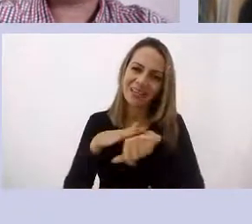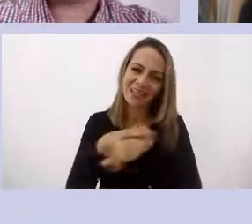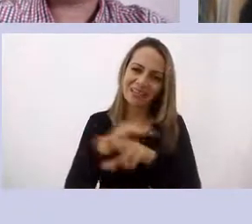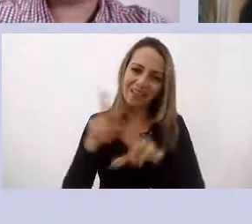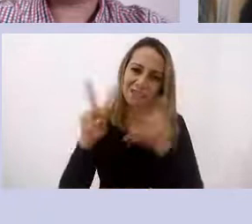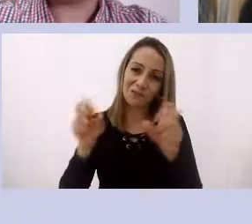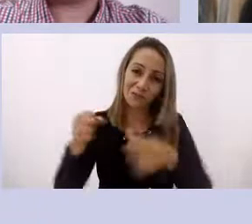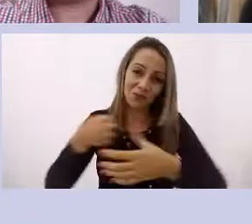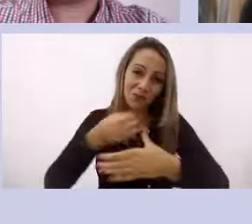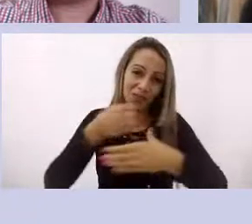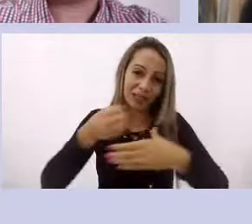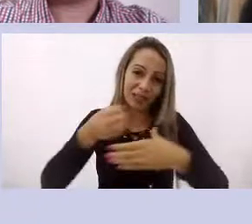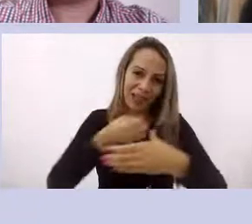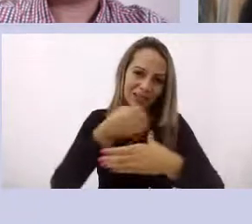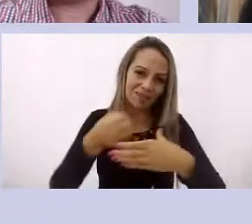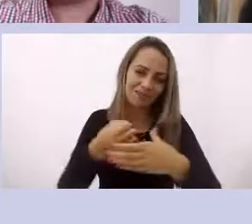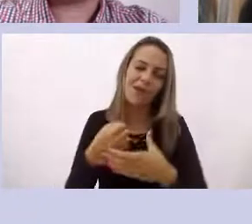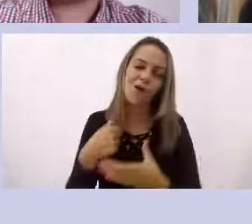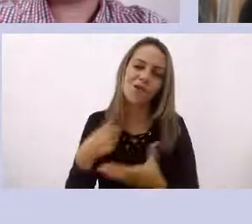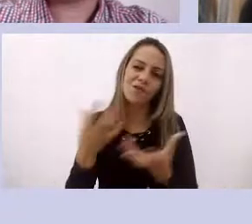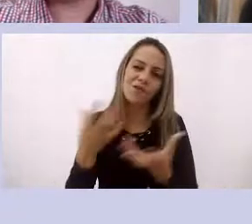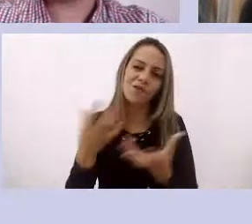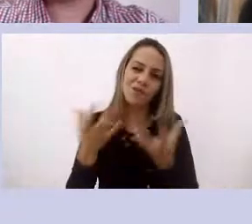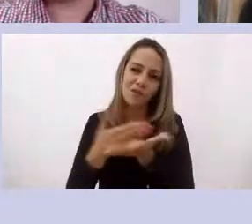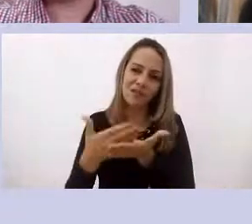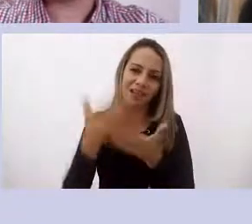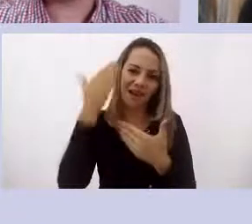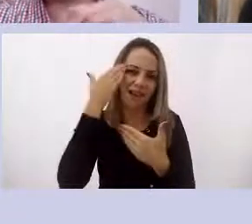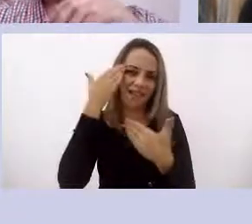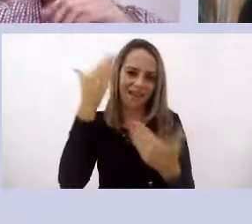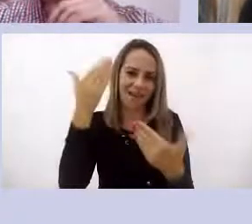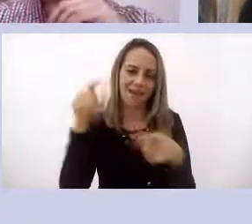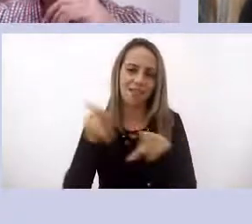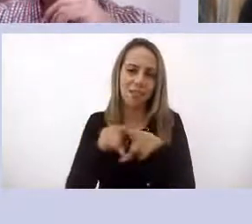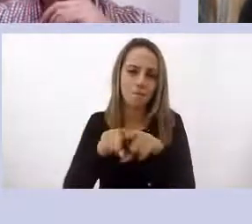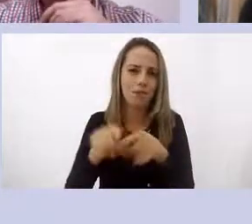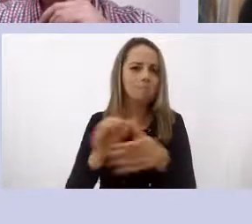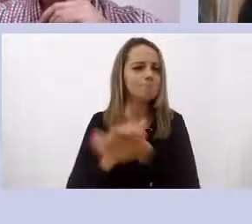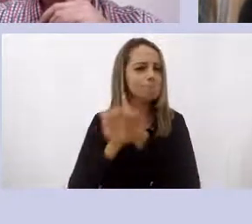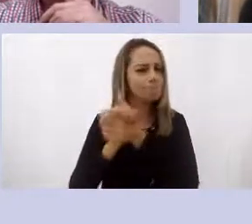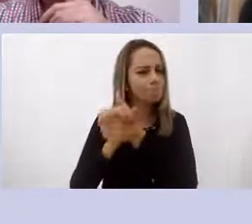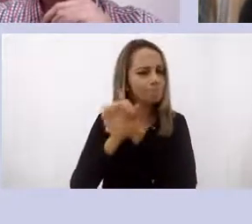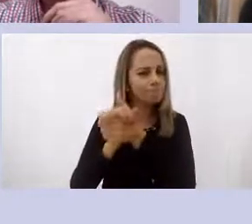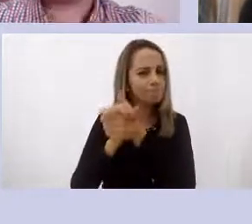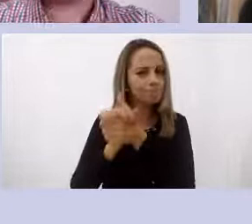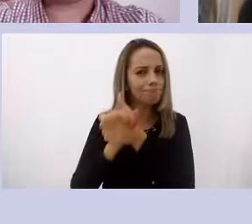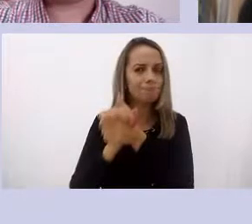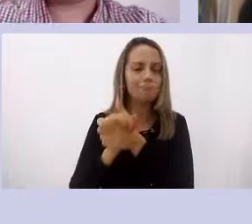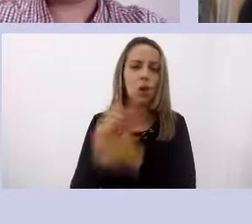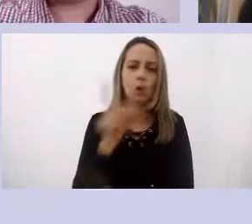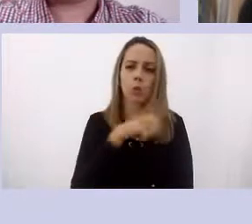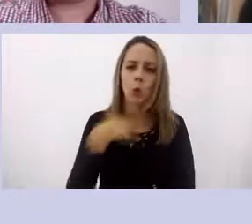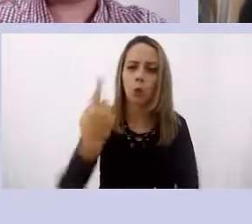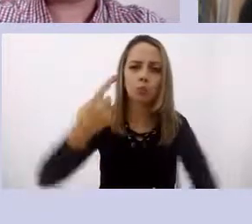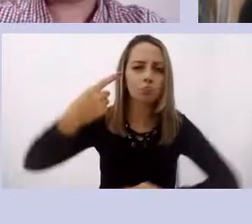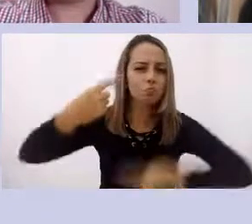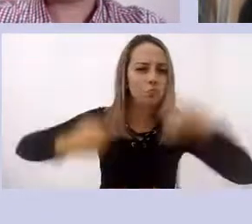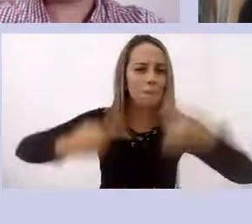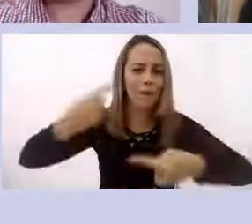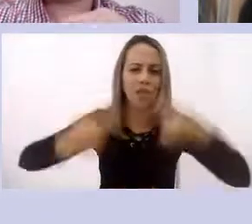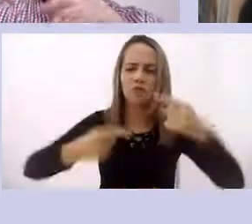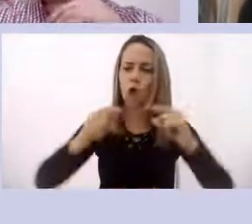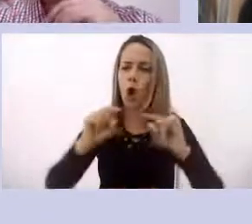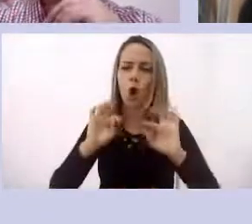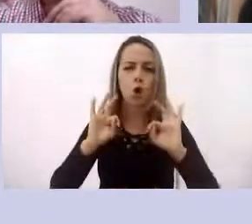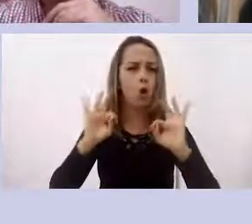quero agradecer e parabenizar, né? O nosso debate foi maravilhoso.